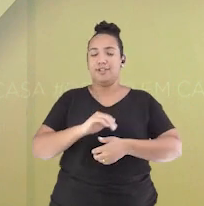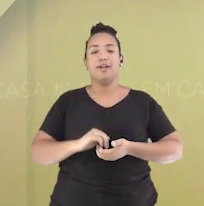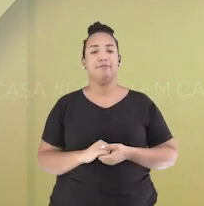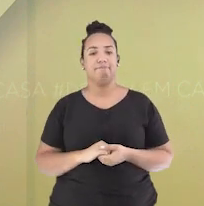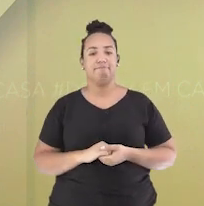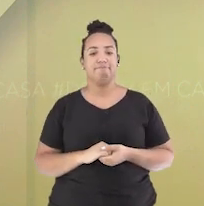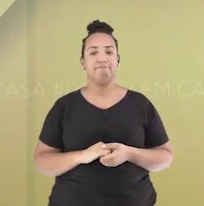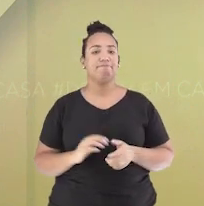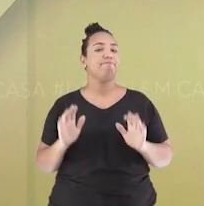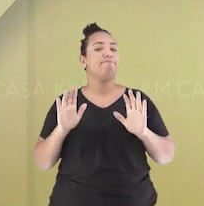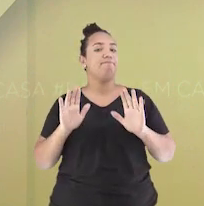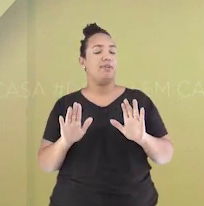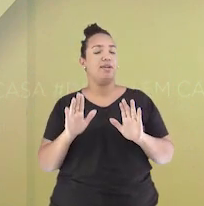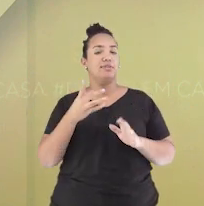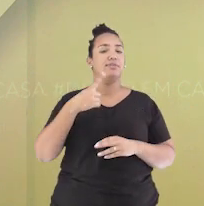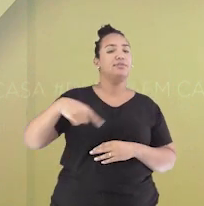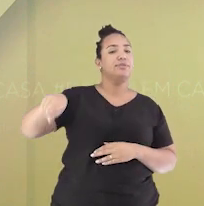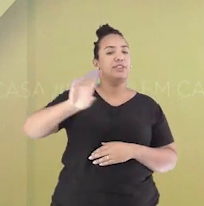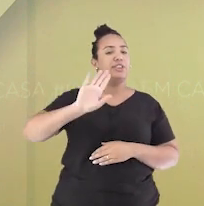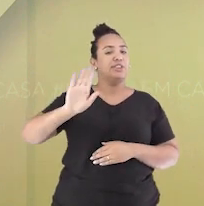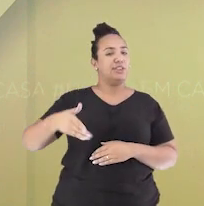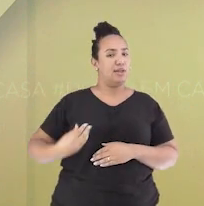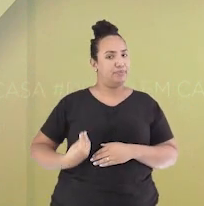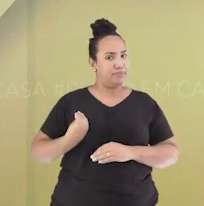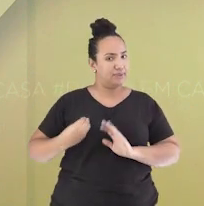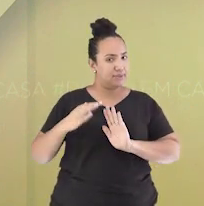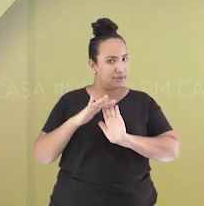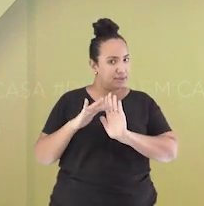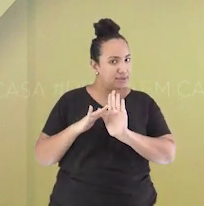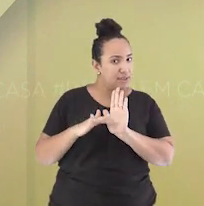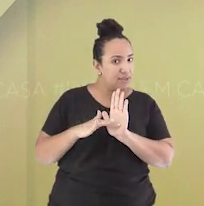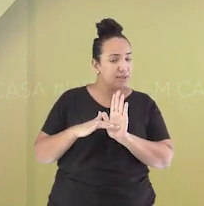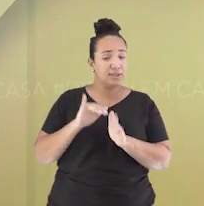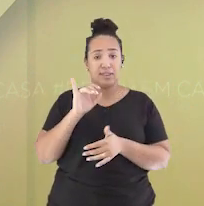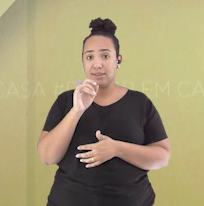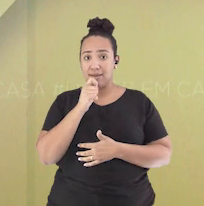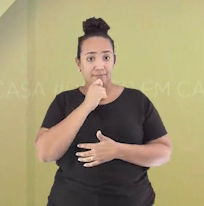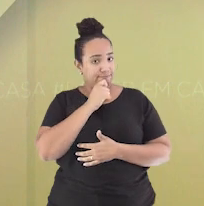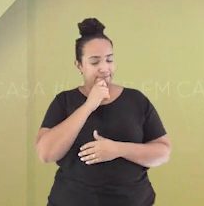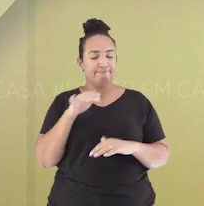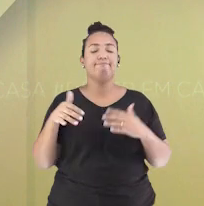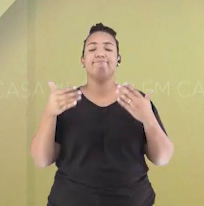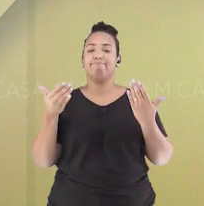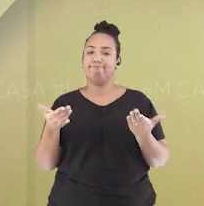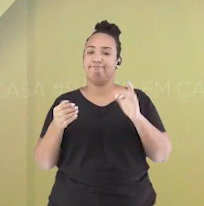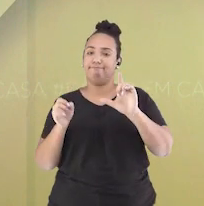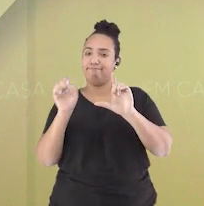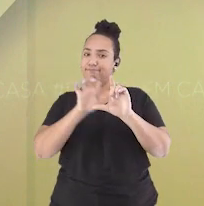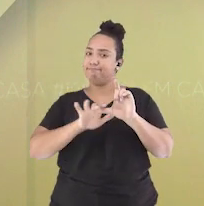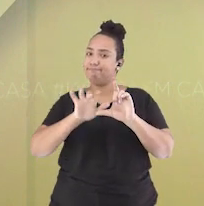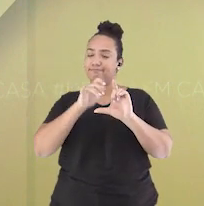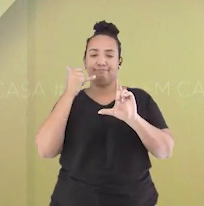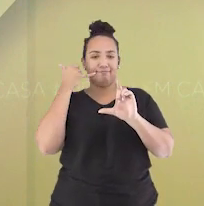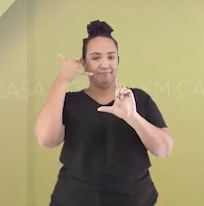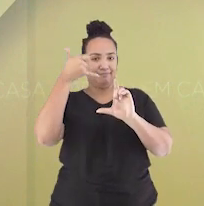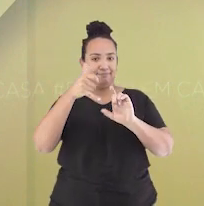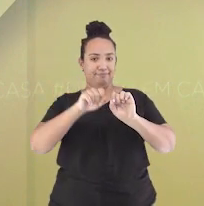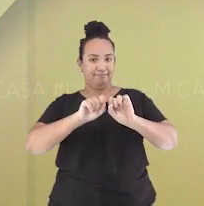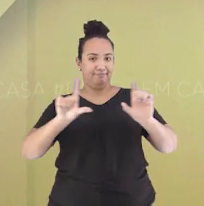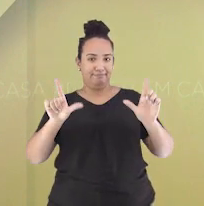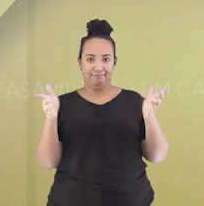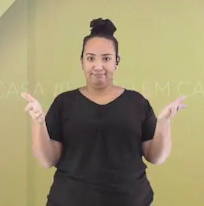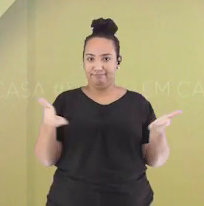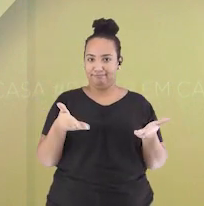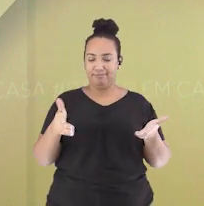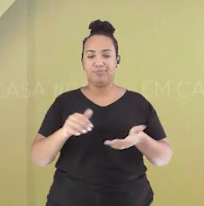conhecimentos? Mas vocês já marcaram a presença de vocês na aula de hoje? Se ainda não marcaram, é só apontar o celular para o QR Code que aparece